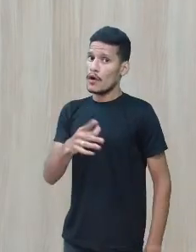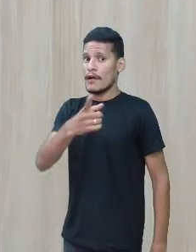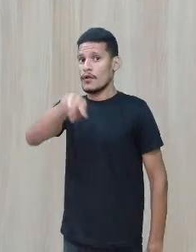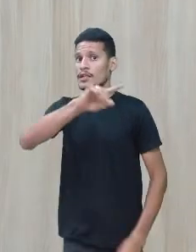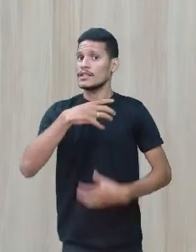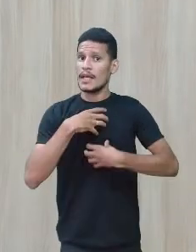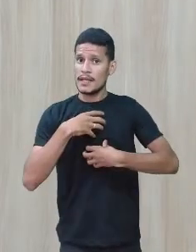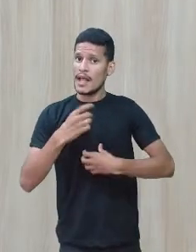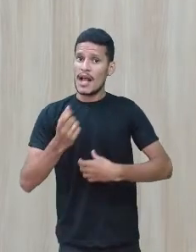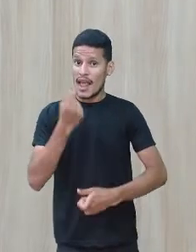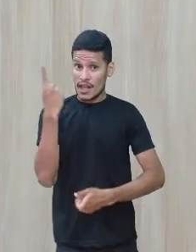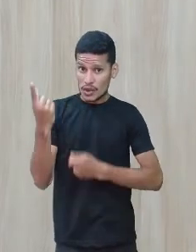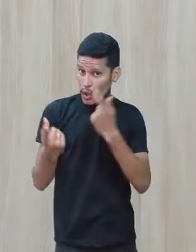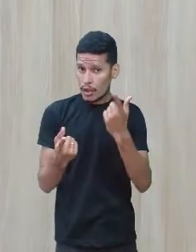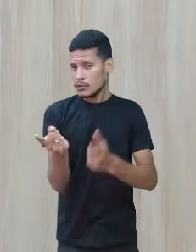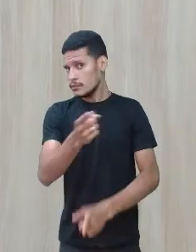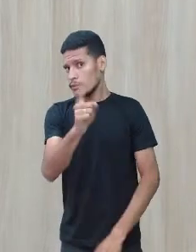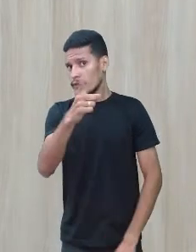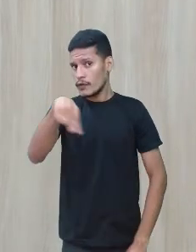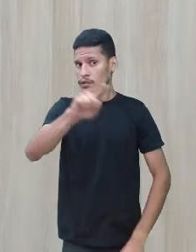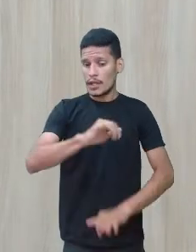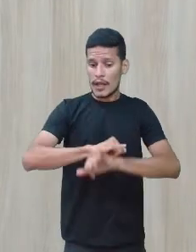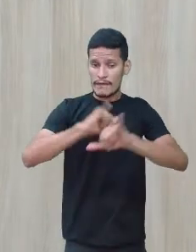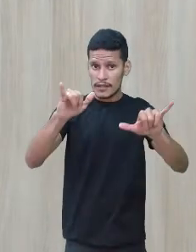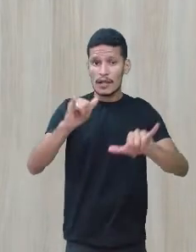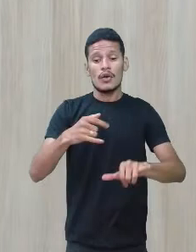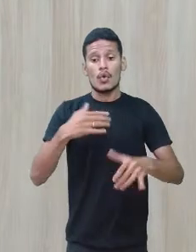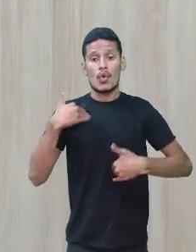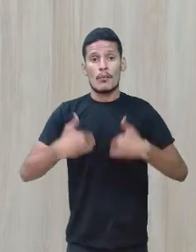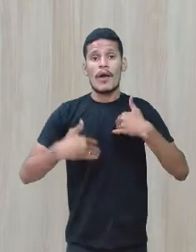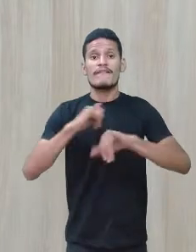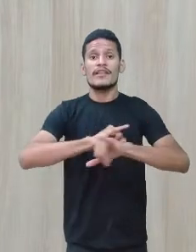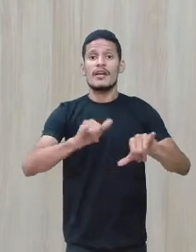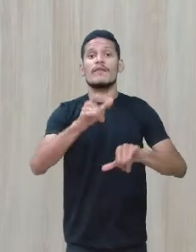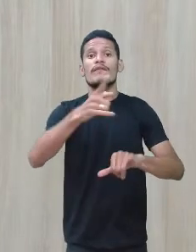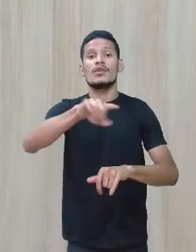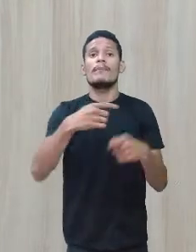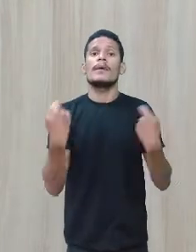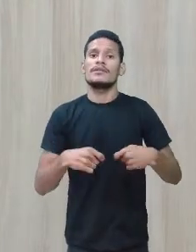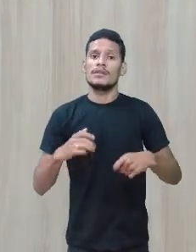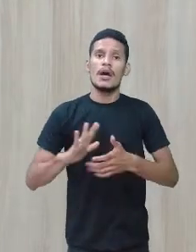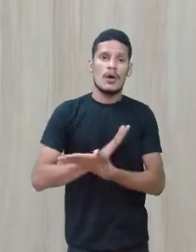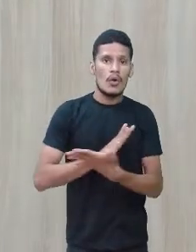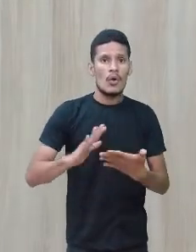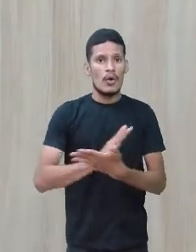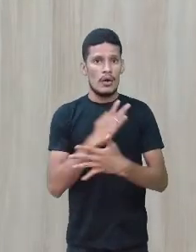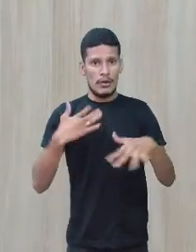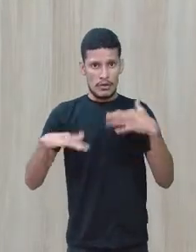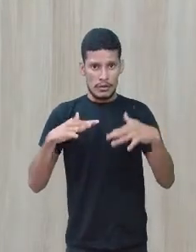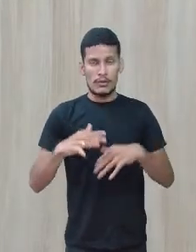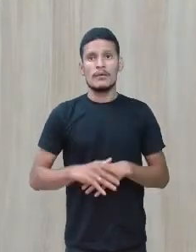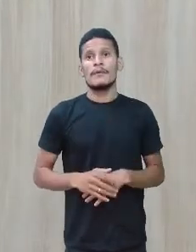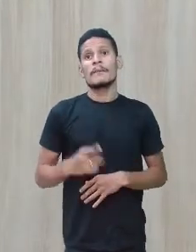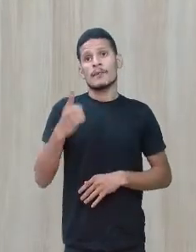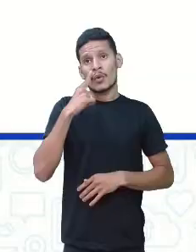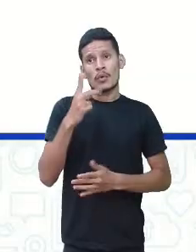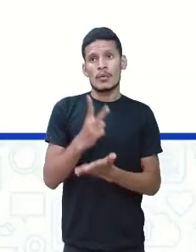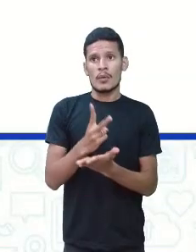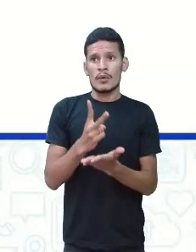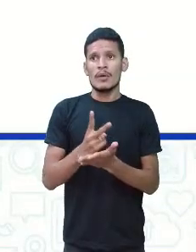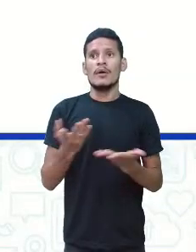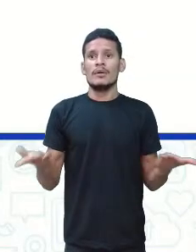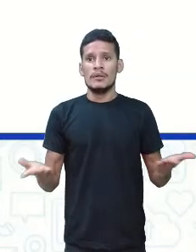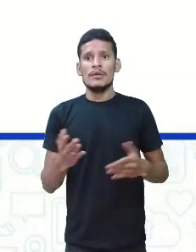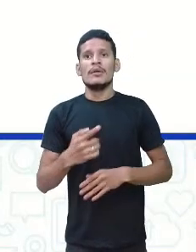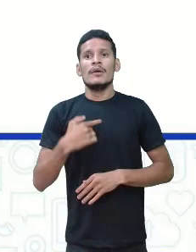não é aleatório não, é porque seu corpo está avisando ali que você precisa fazer algo. Certo? E aí, vamos lá, continuando. Mas